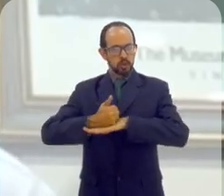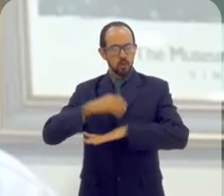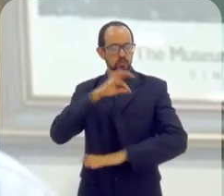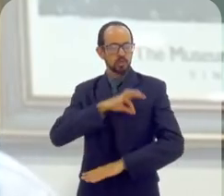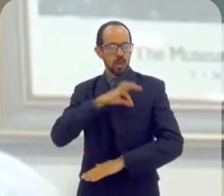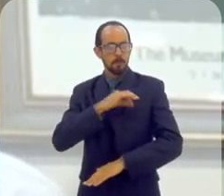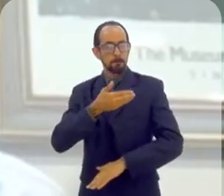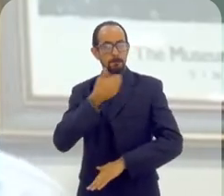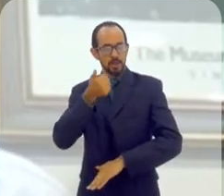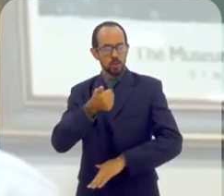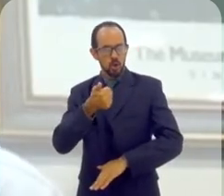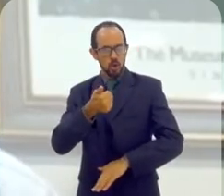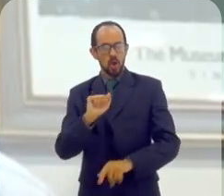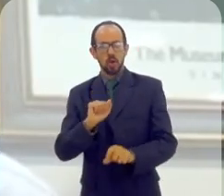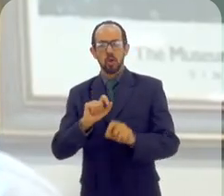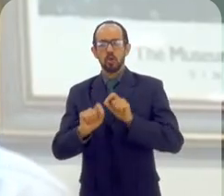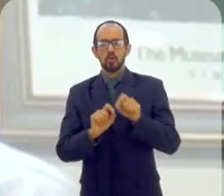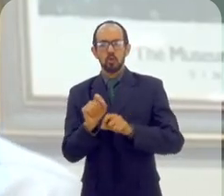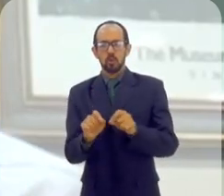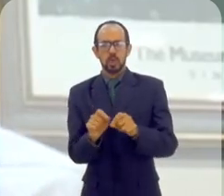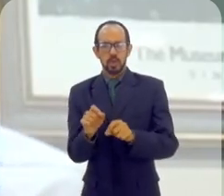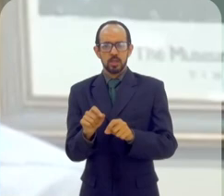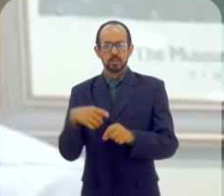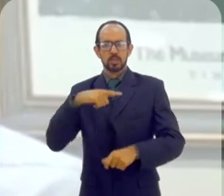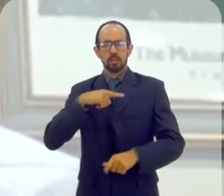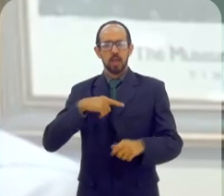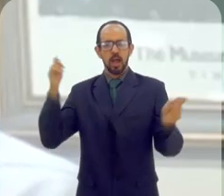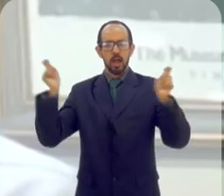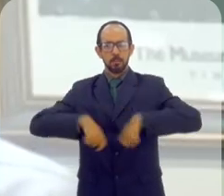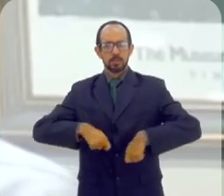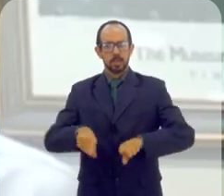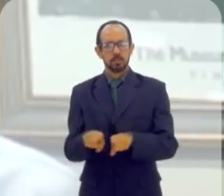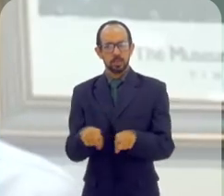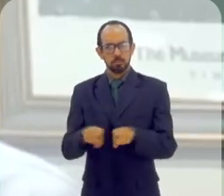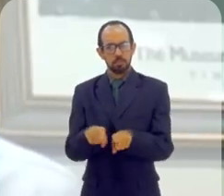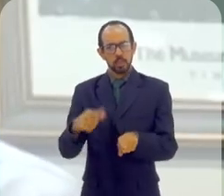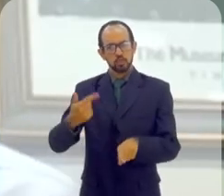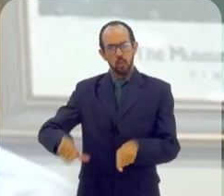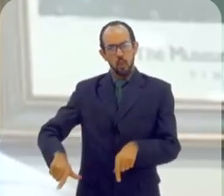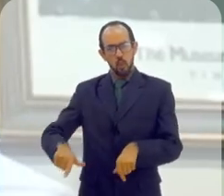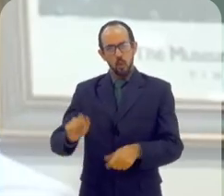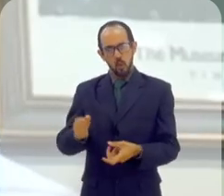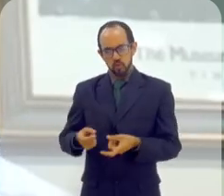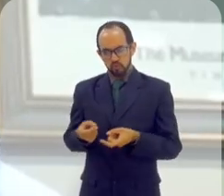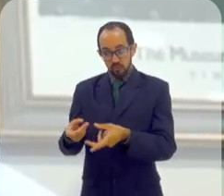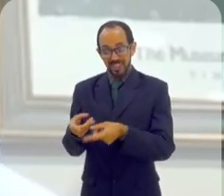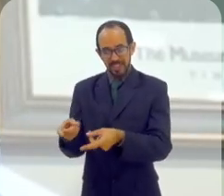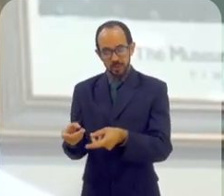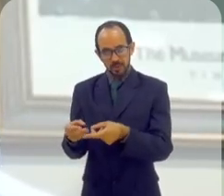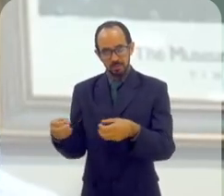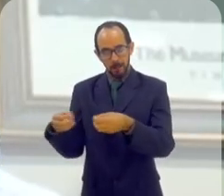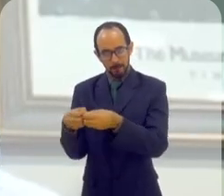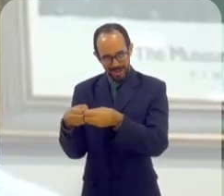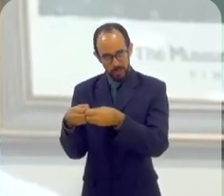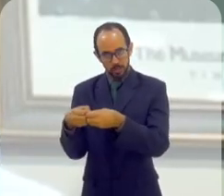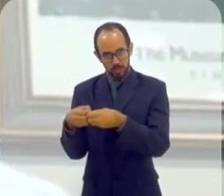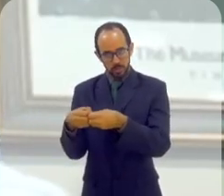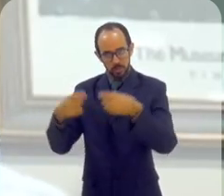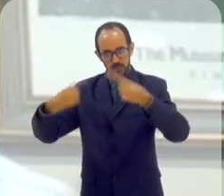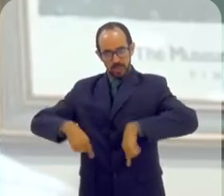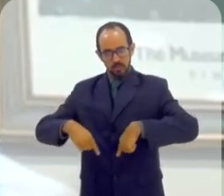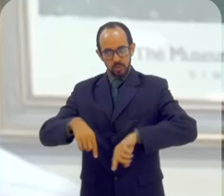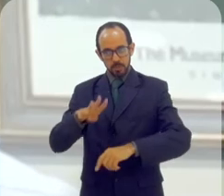e mais bem remunerado o setor industrial que mais remunera ele tem uma capacidade de atrair outros fornecedores para perto dele então